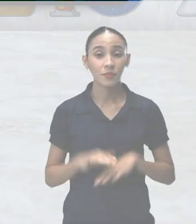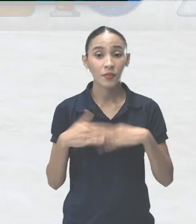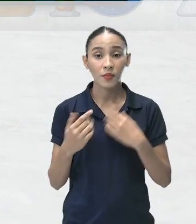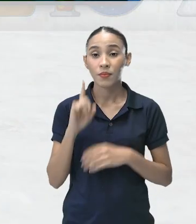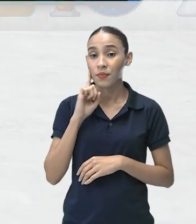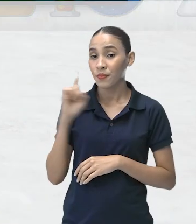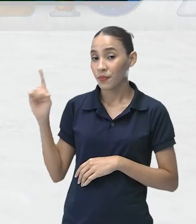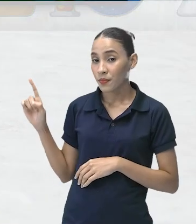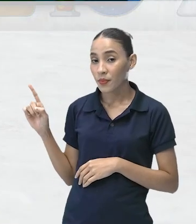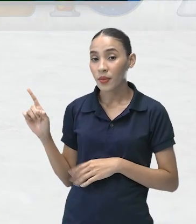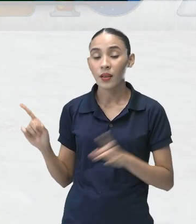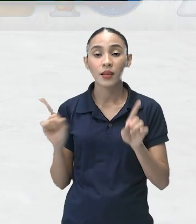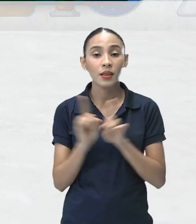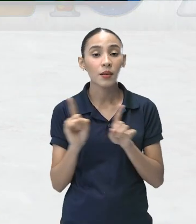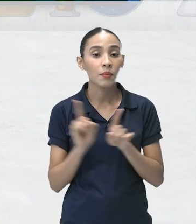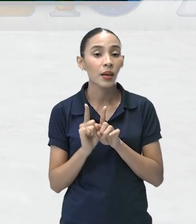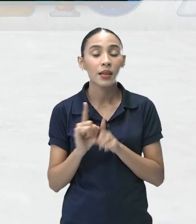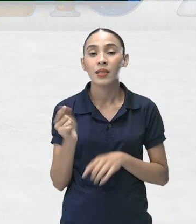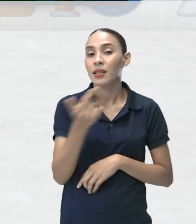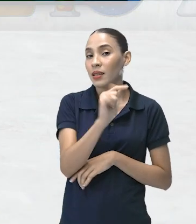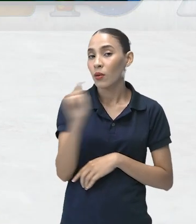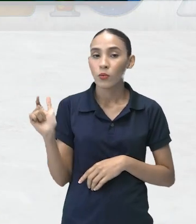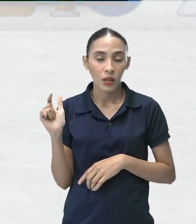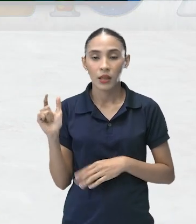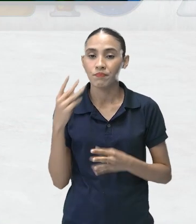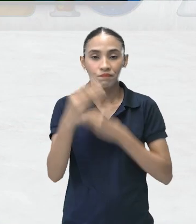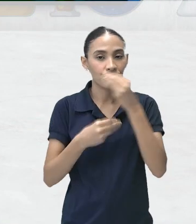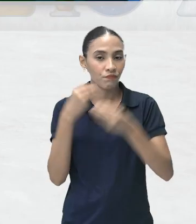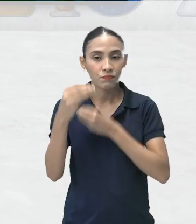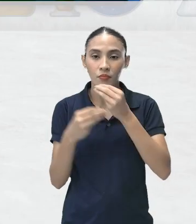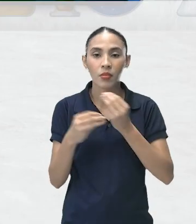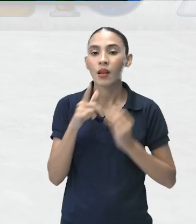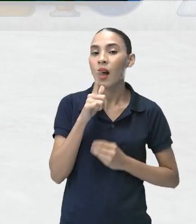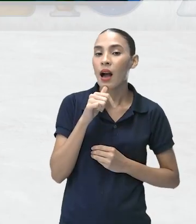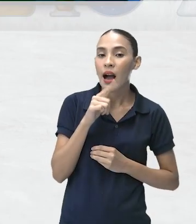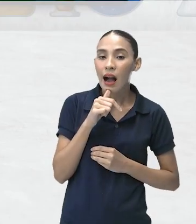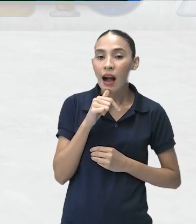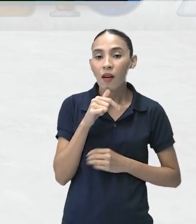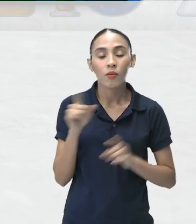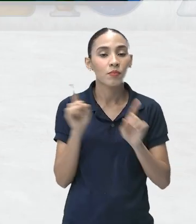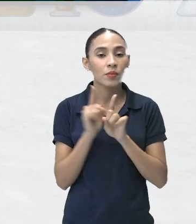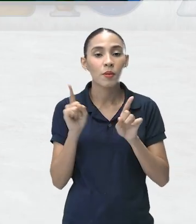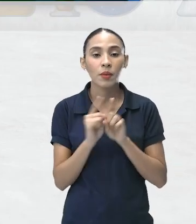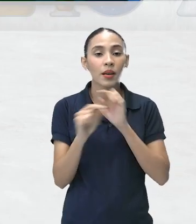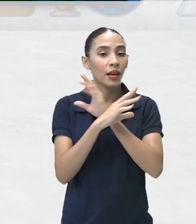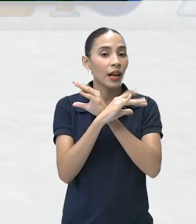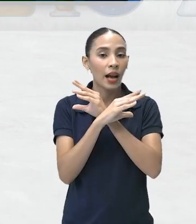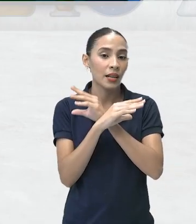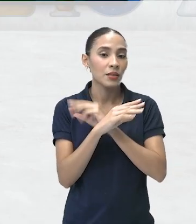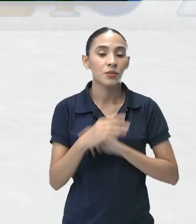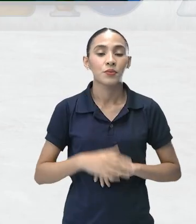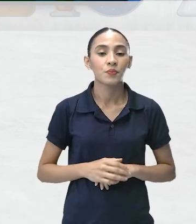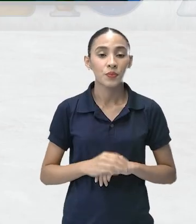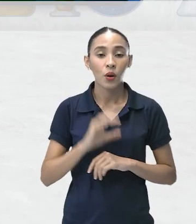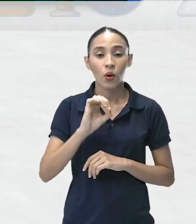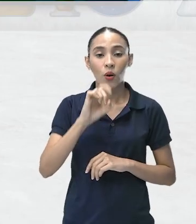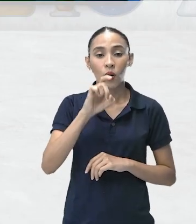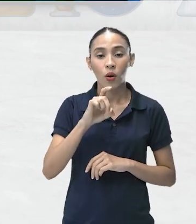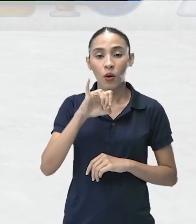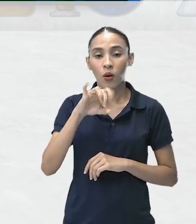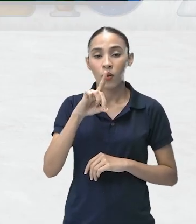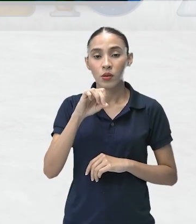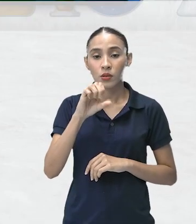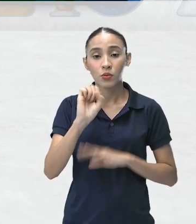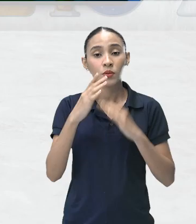Os óxidos neutros, por sua vez, eles não reagem nem com água, nem com ácidos, nem com os óxidos. E nós